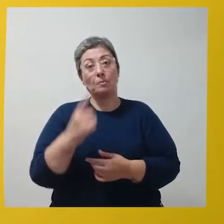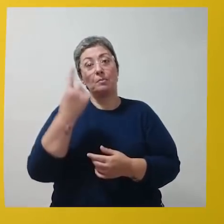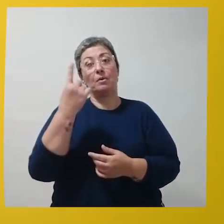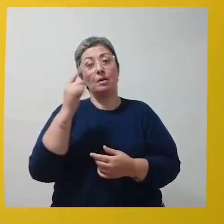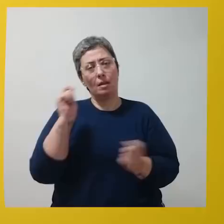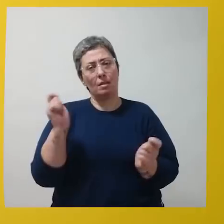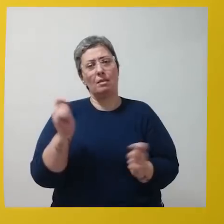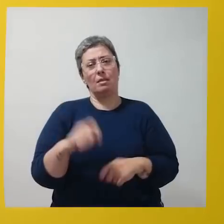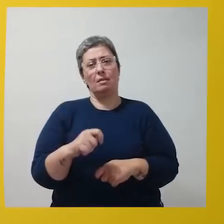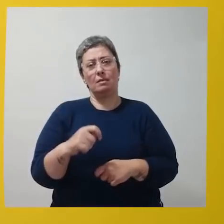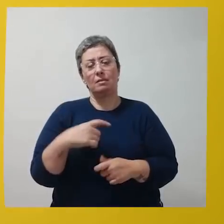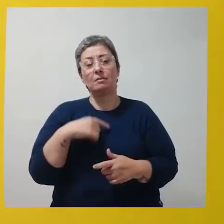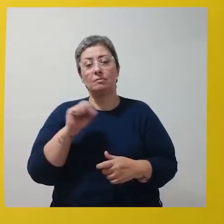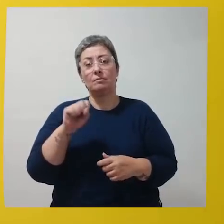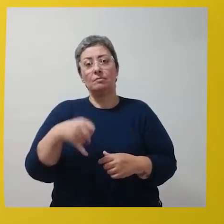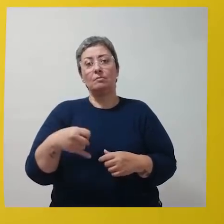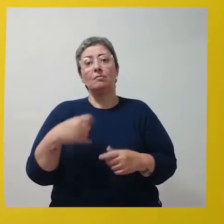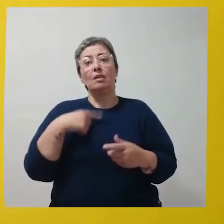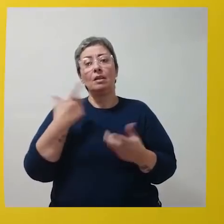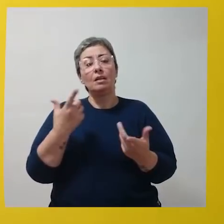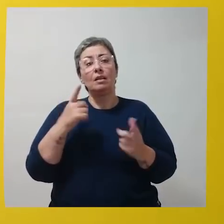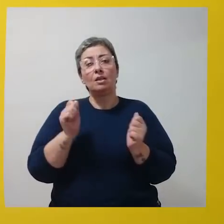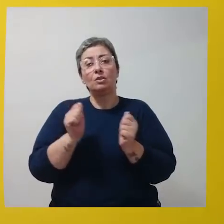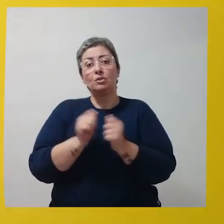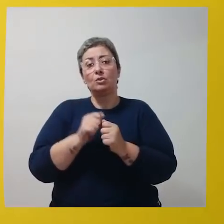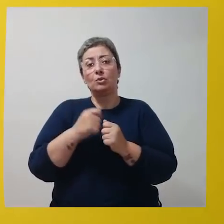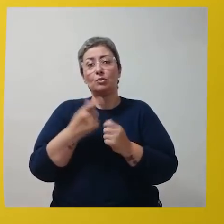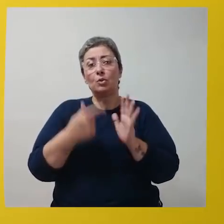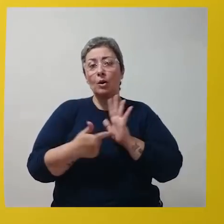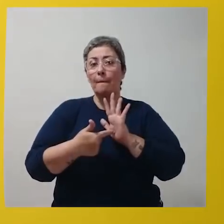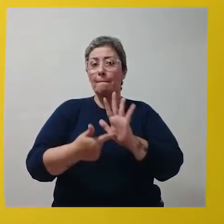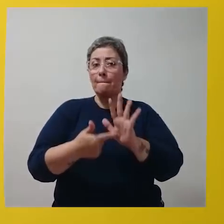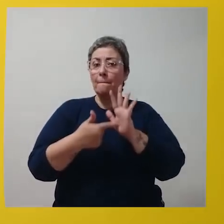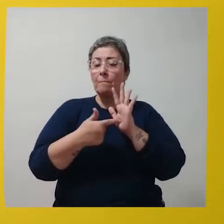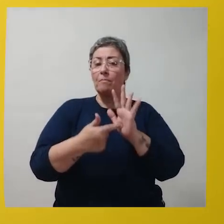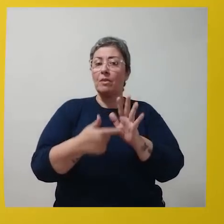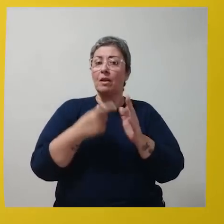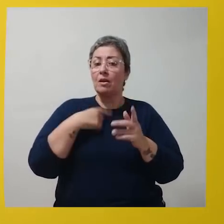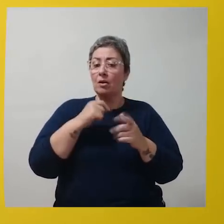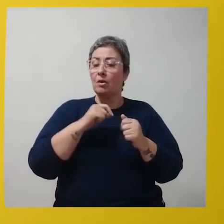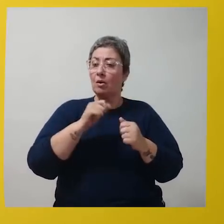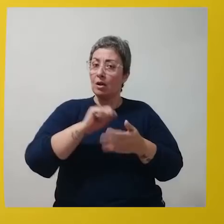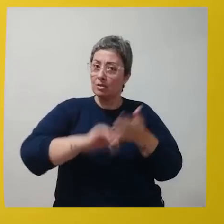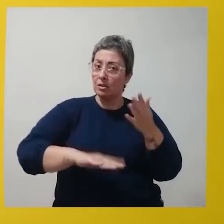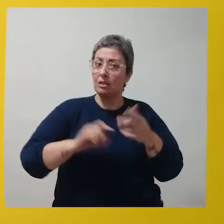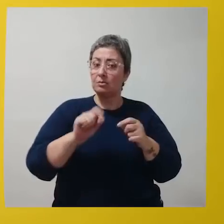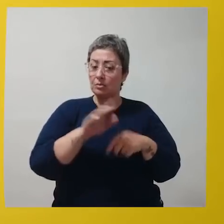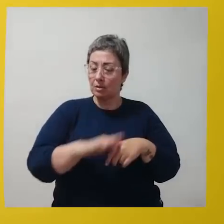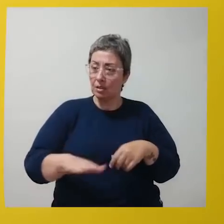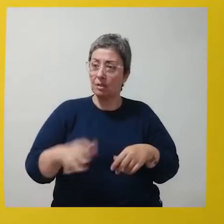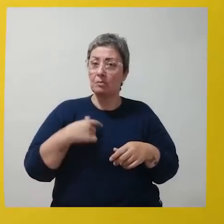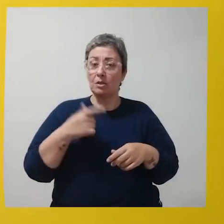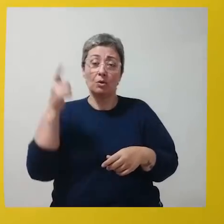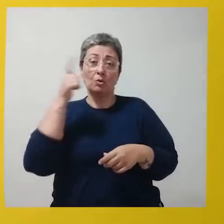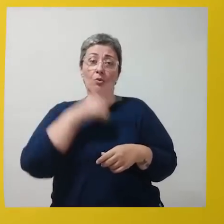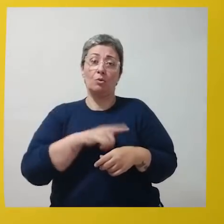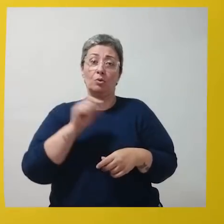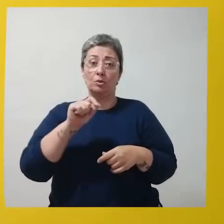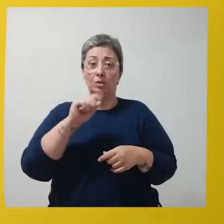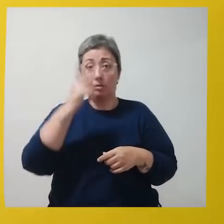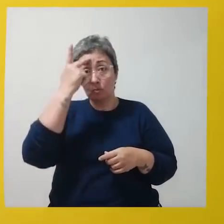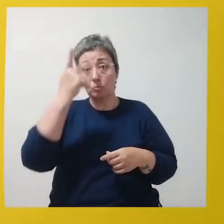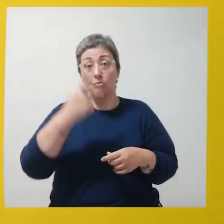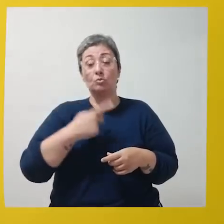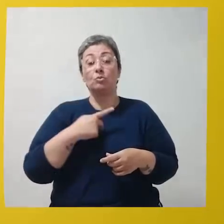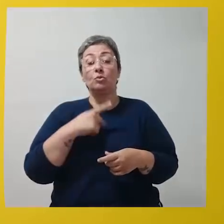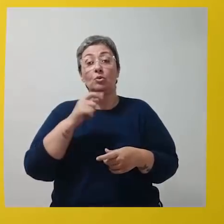que é possível e que esteja sempre apresentando essa atividade para a criança, para que ela consiga chegar nessa